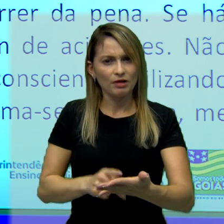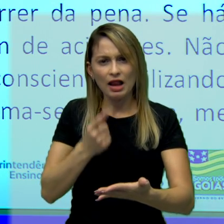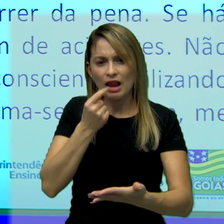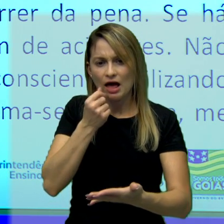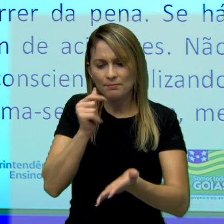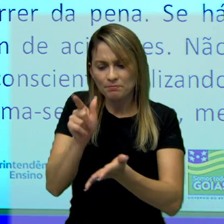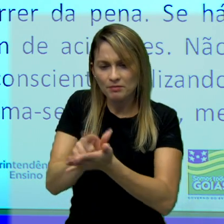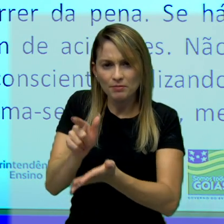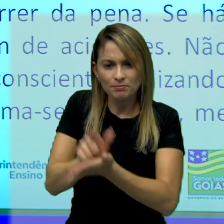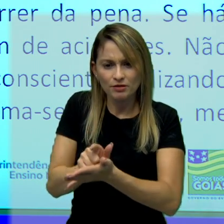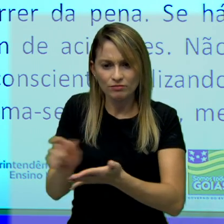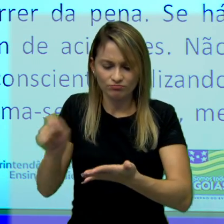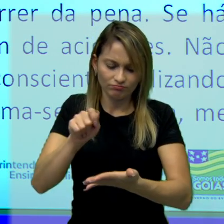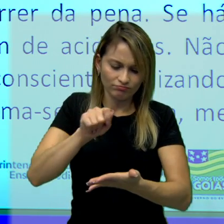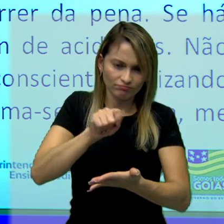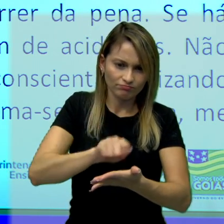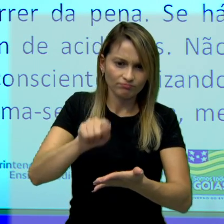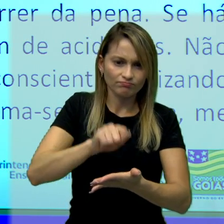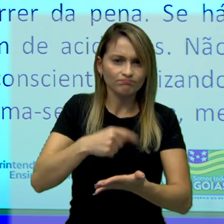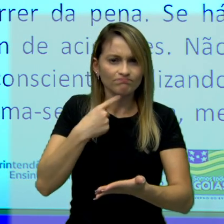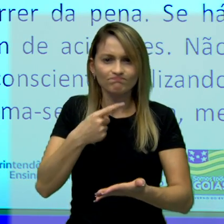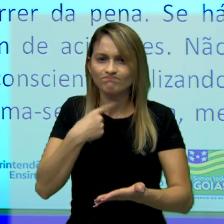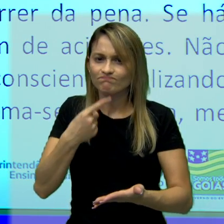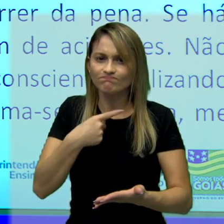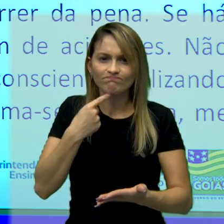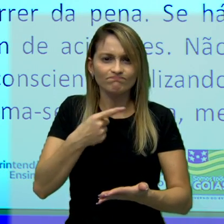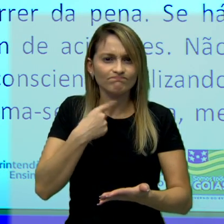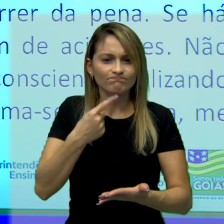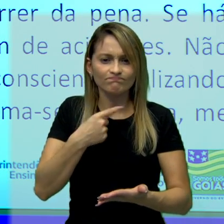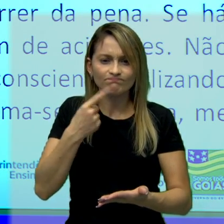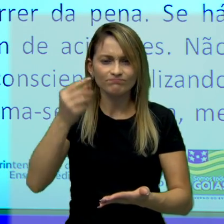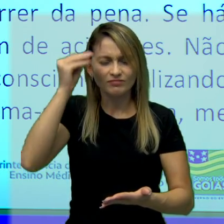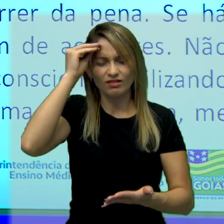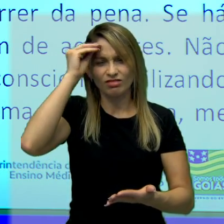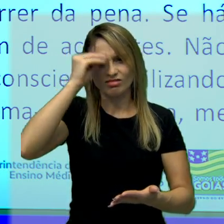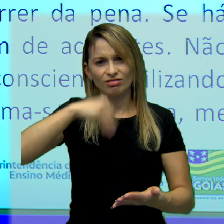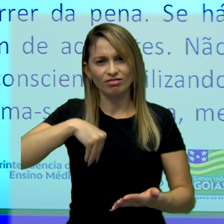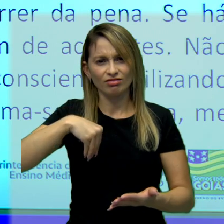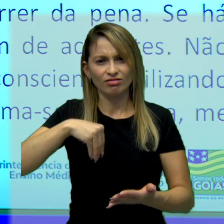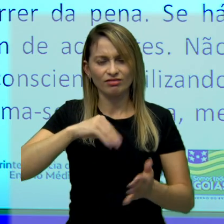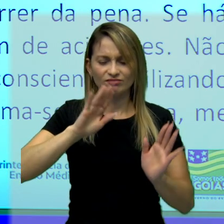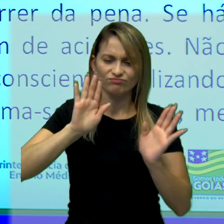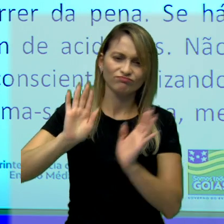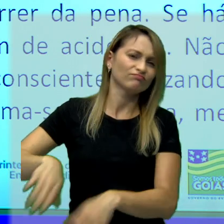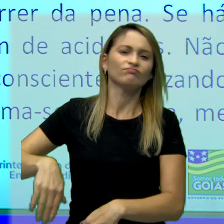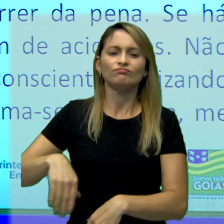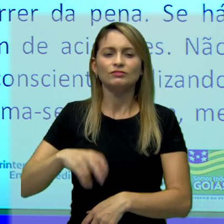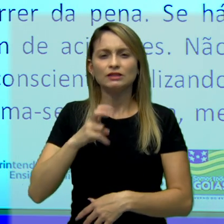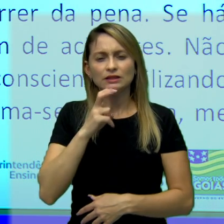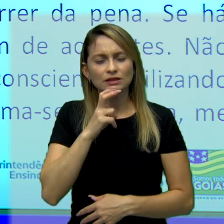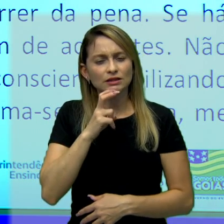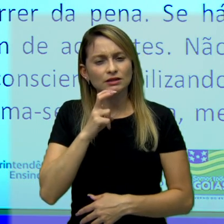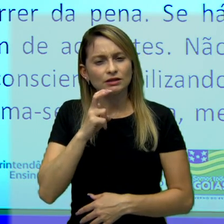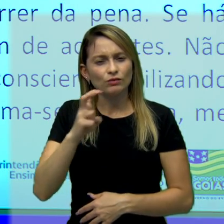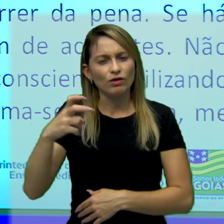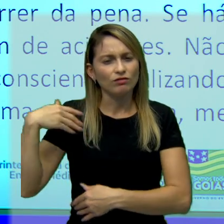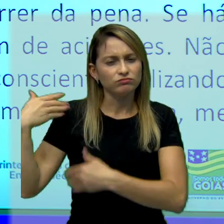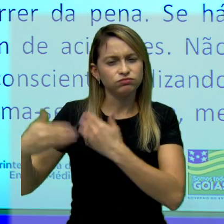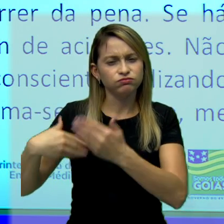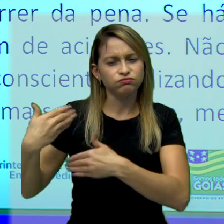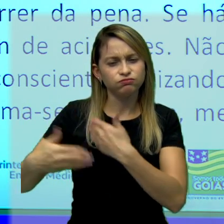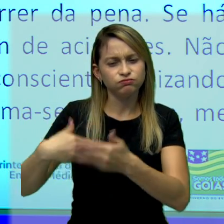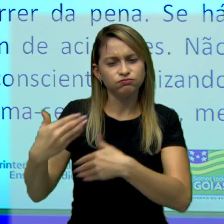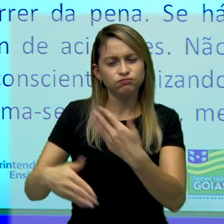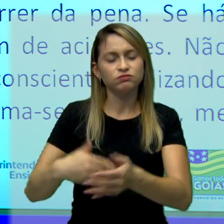Peguei do lápis e do papel, mas o poema não veio. Não pensei mais nisso. Uns 5 anos mais tarde,